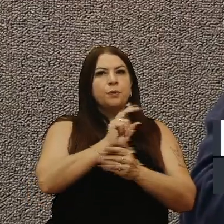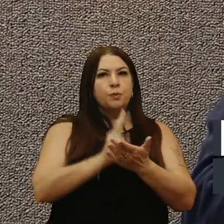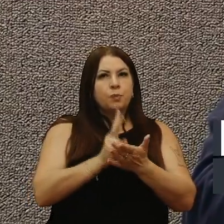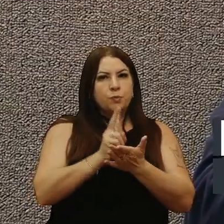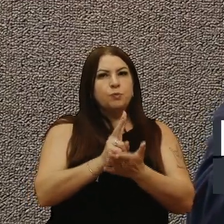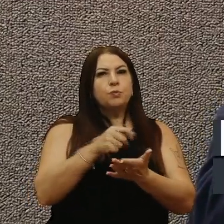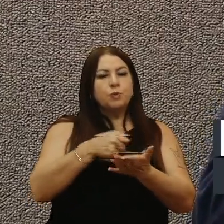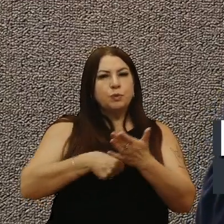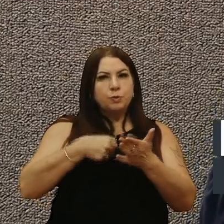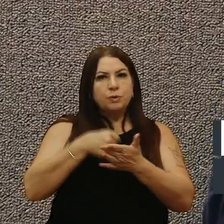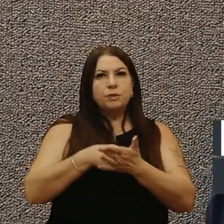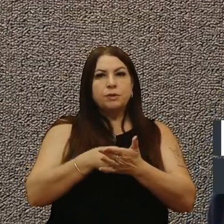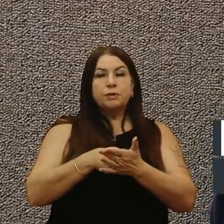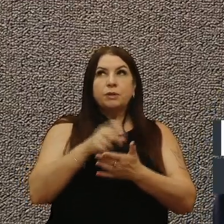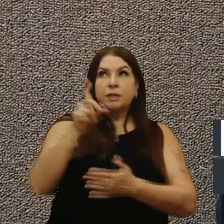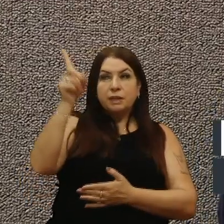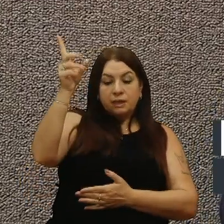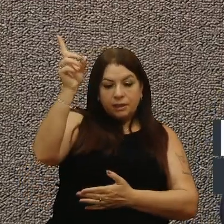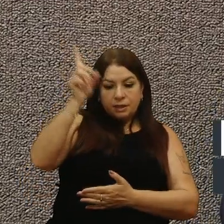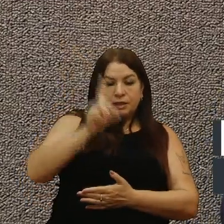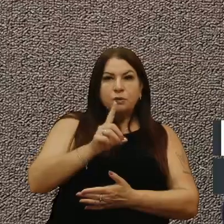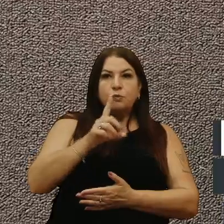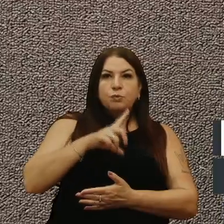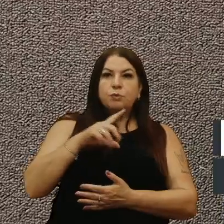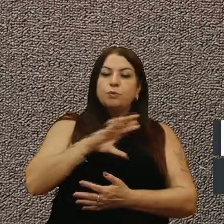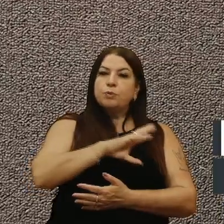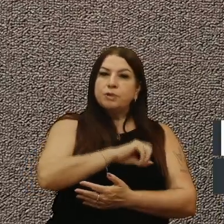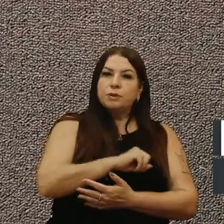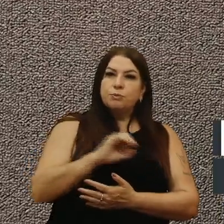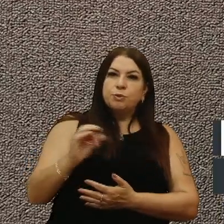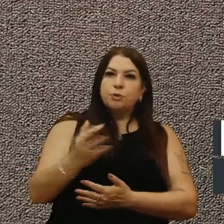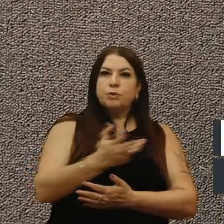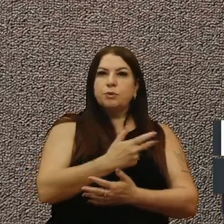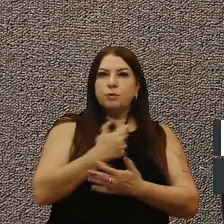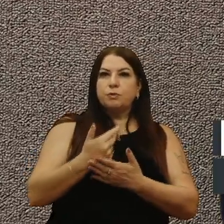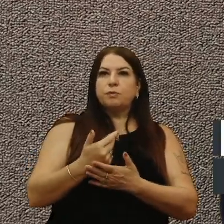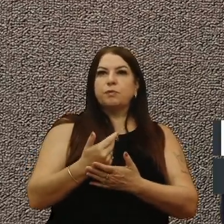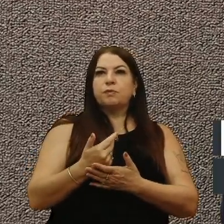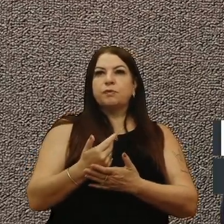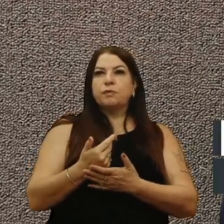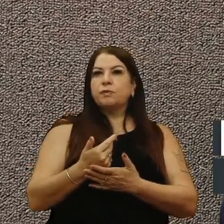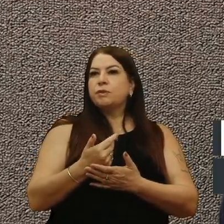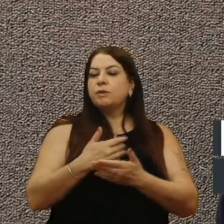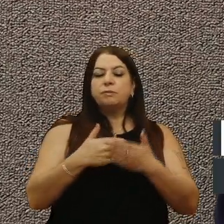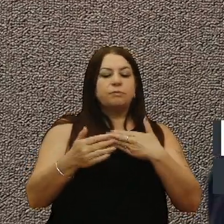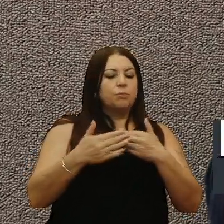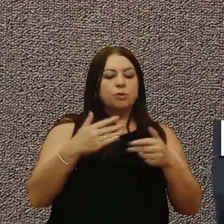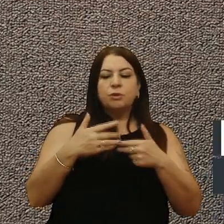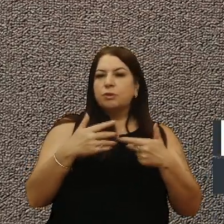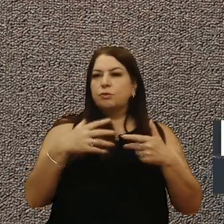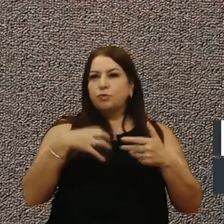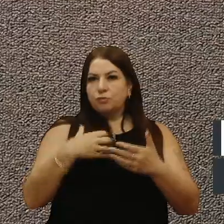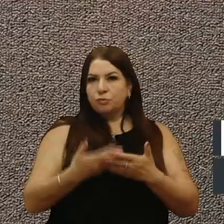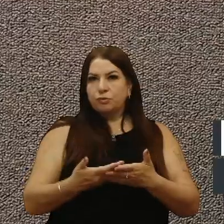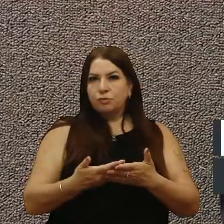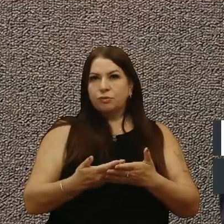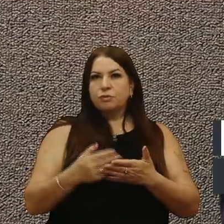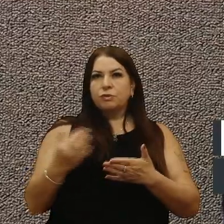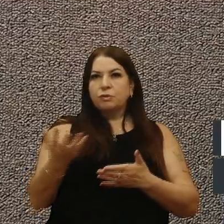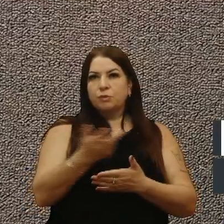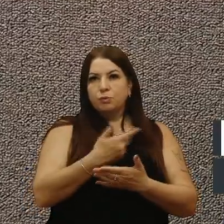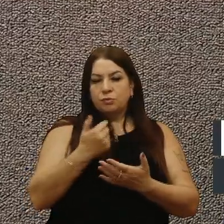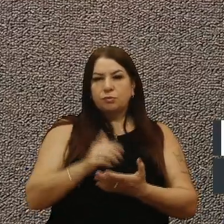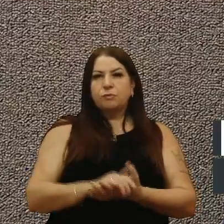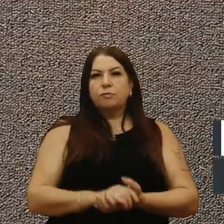perseverante, que vem de Deus, do Deus que nos ama a todos incondicionalmente. Então, desejar a